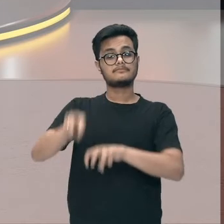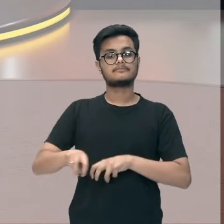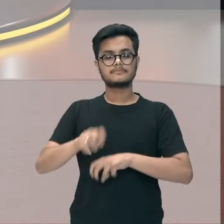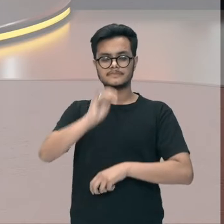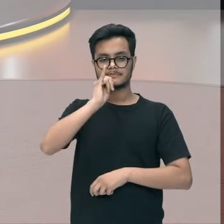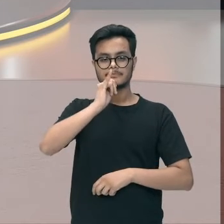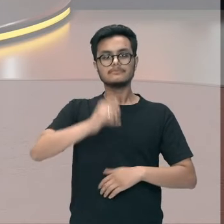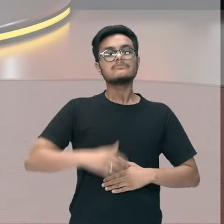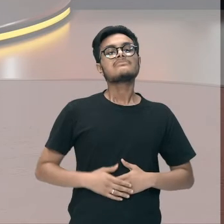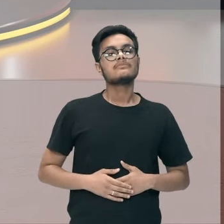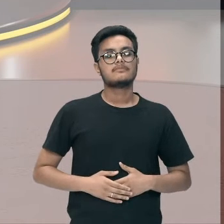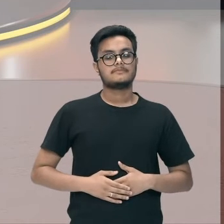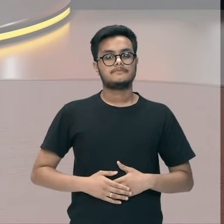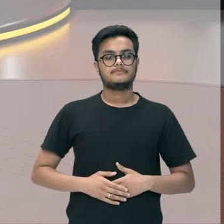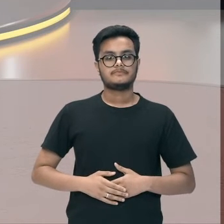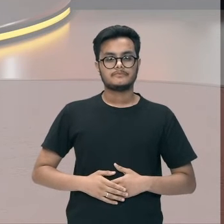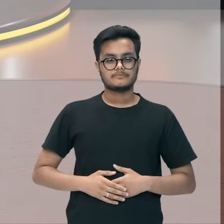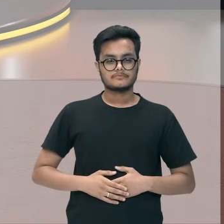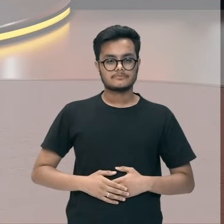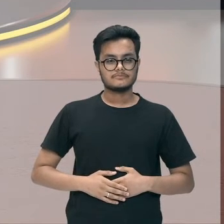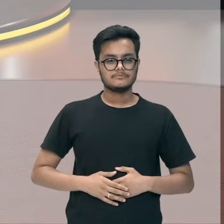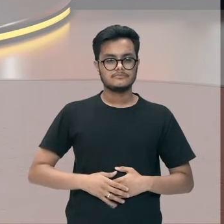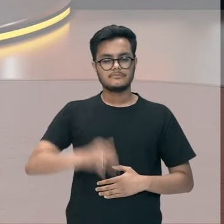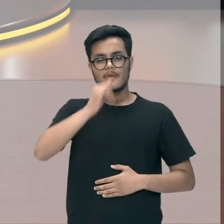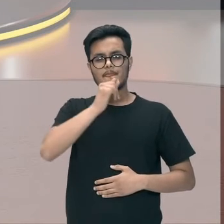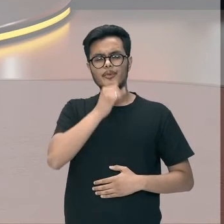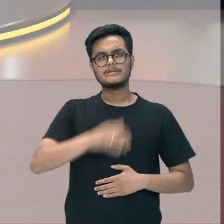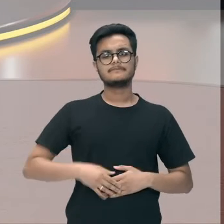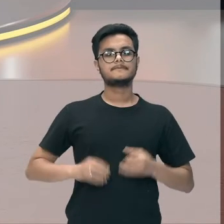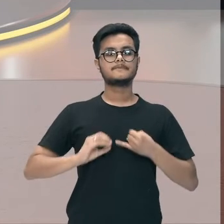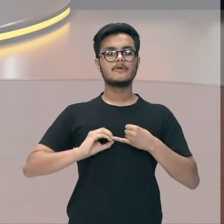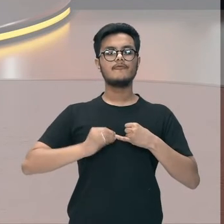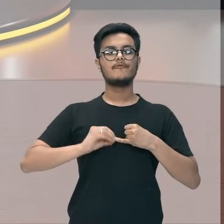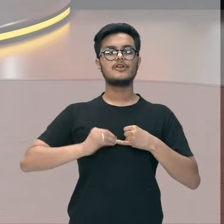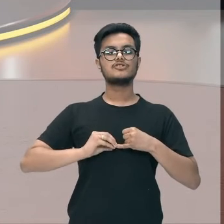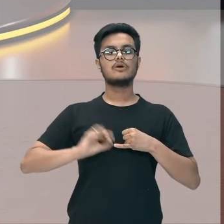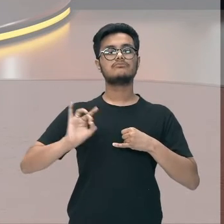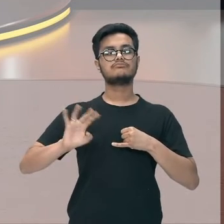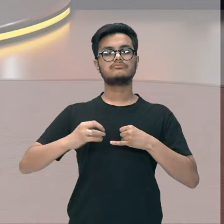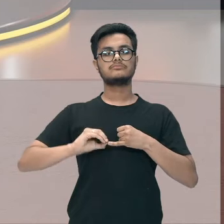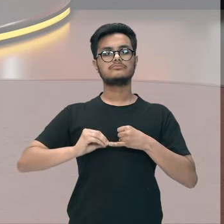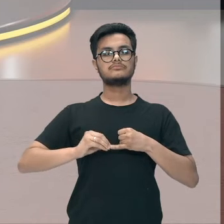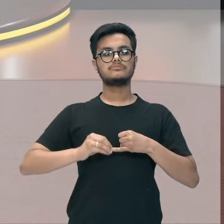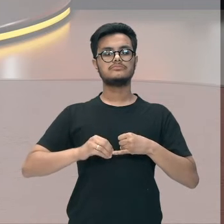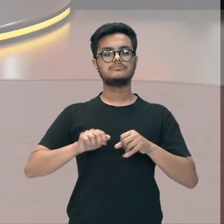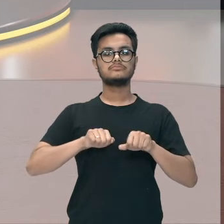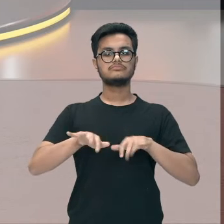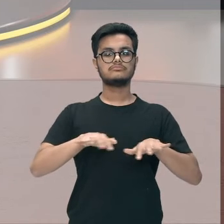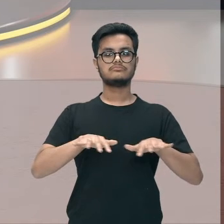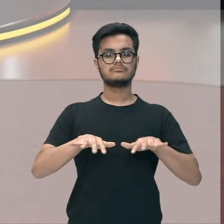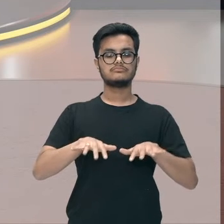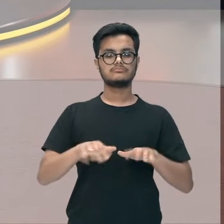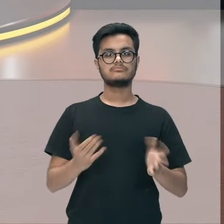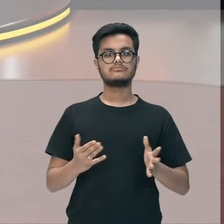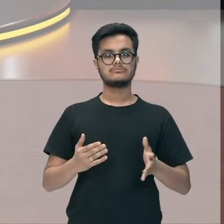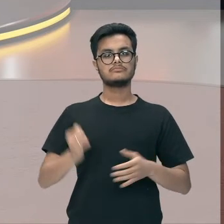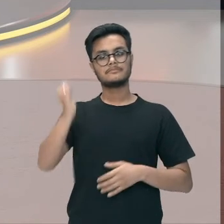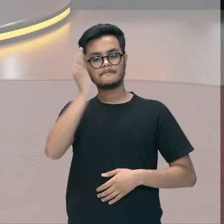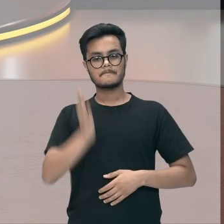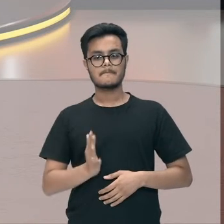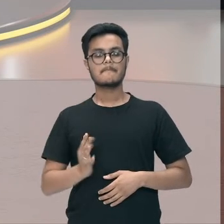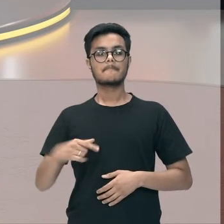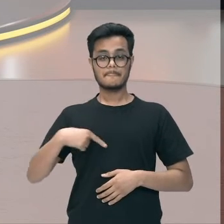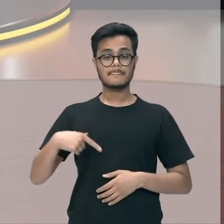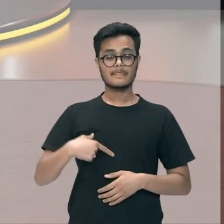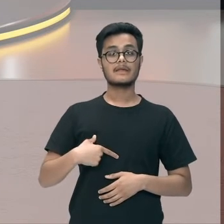no caso, se produz o feijão, só feijão se produzia. No caso aqui nós, do Brasil, era a